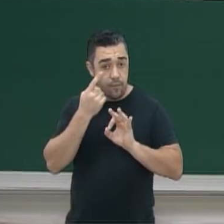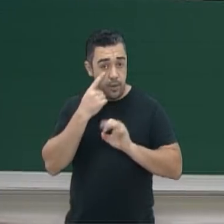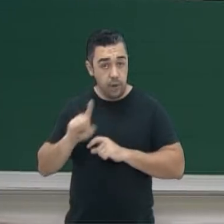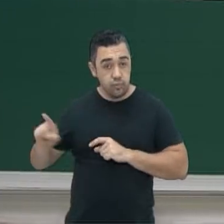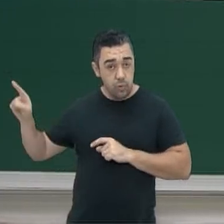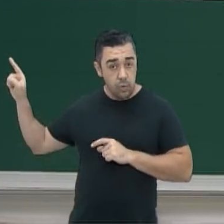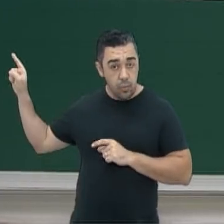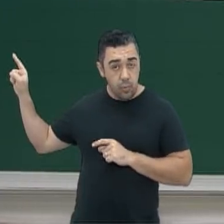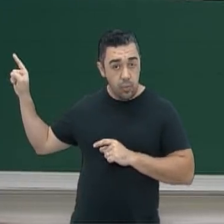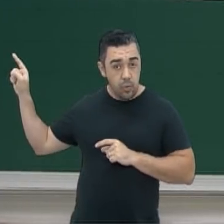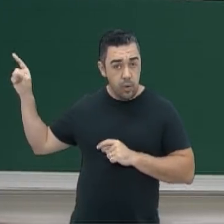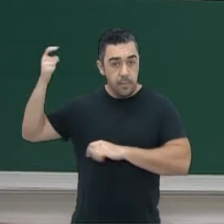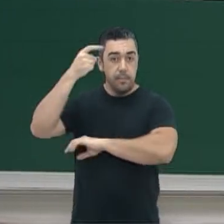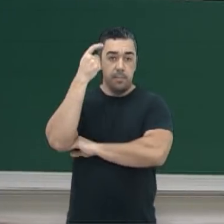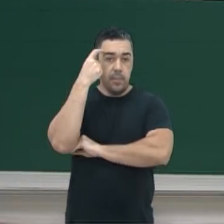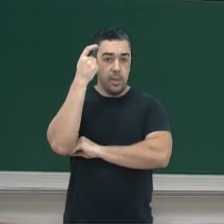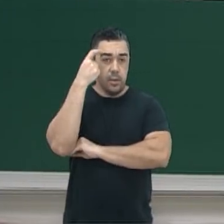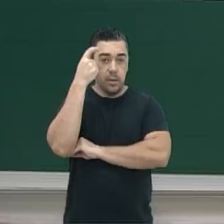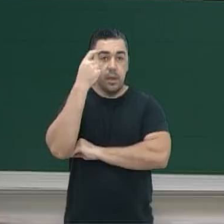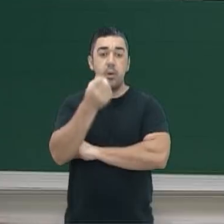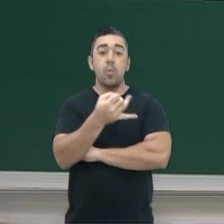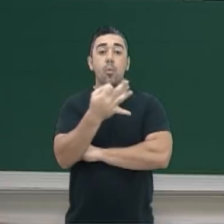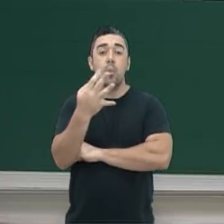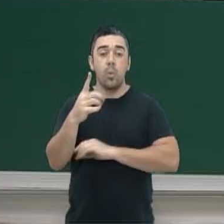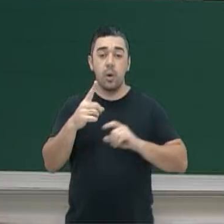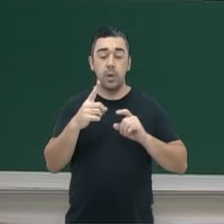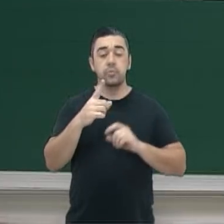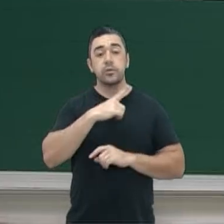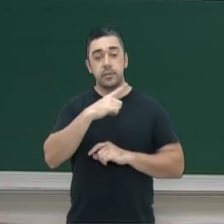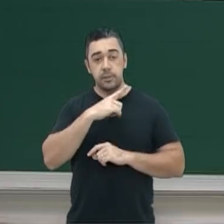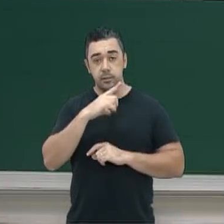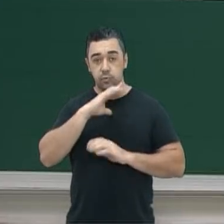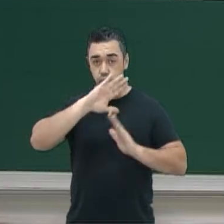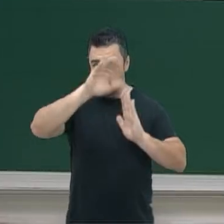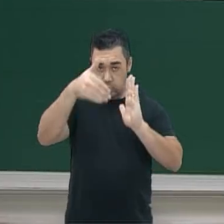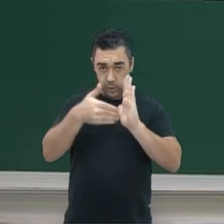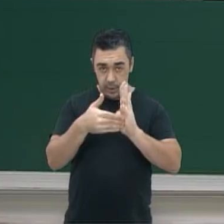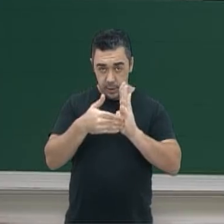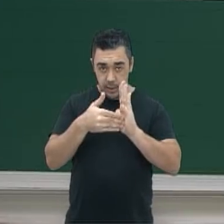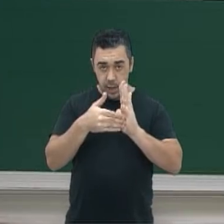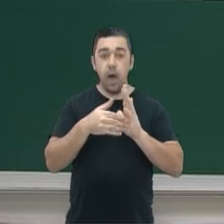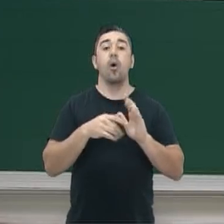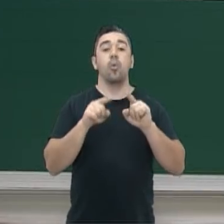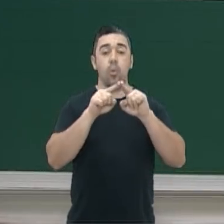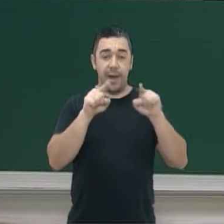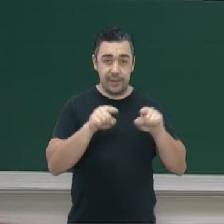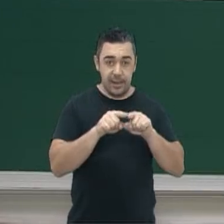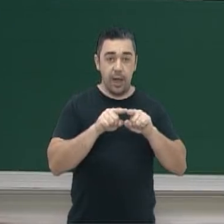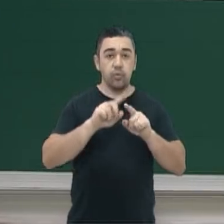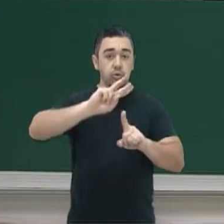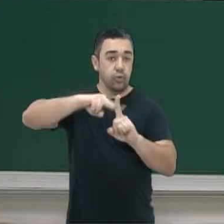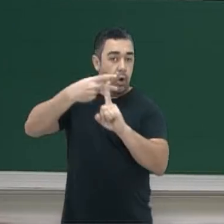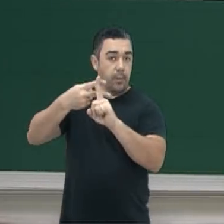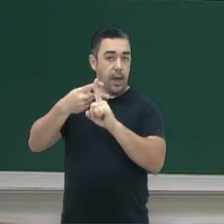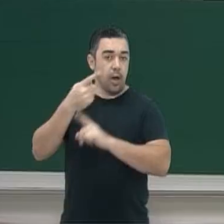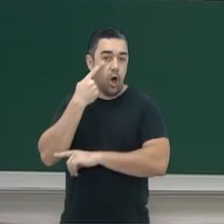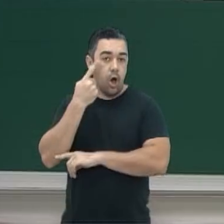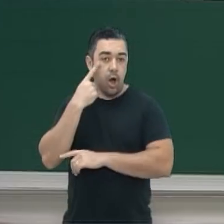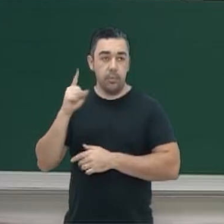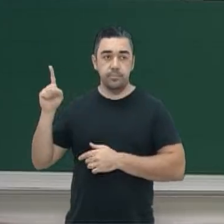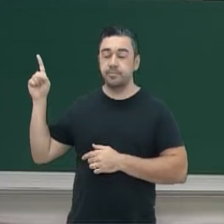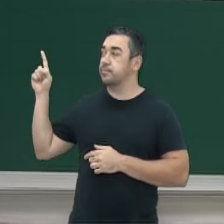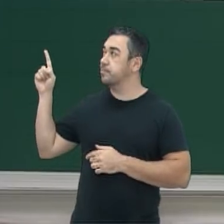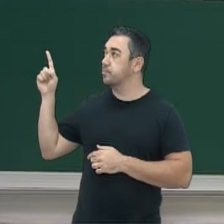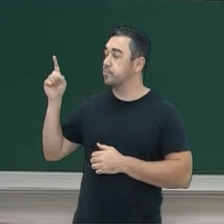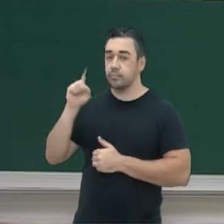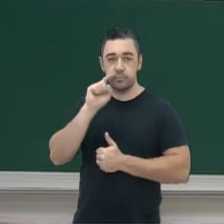essa imagem e pensar em quantos quadrados tem no todo e dobrar, não é isso? Então, vamos pensar aqui, ó.